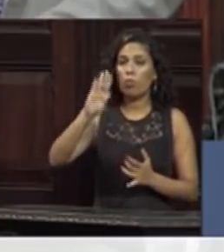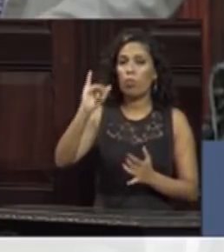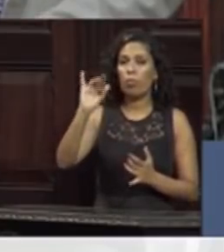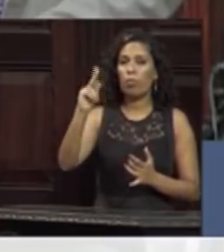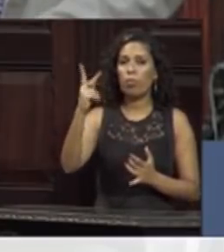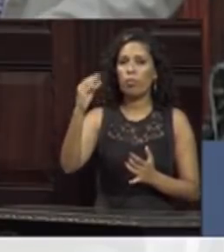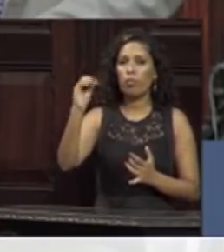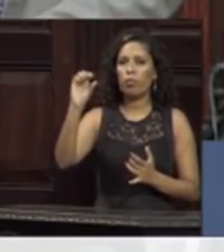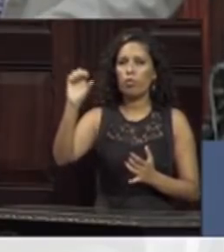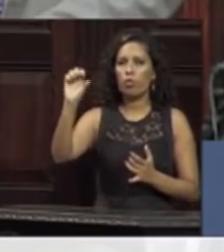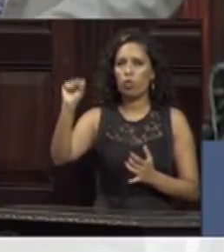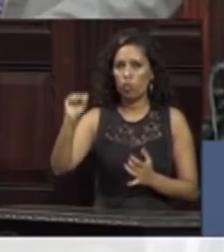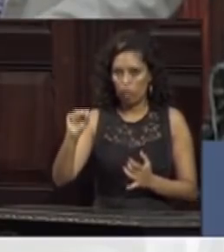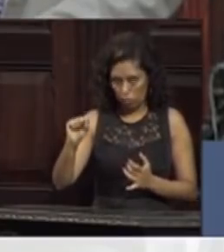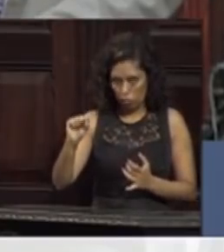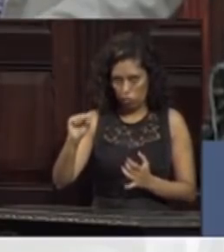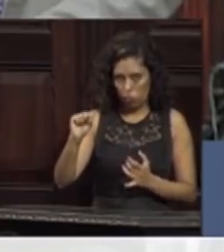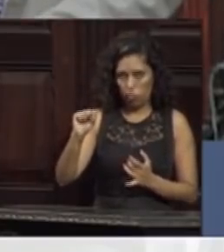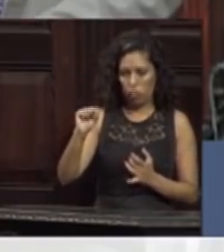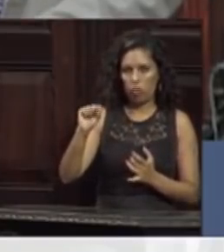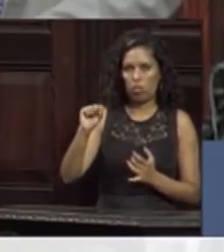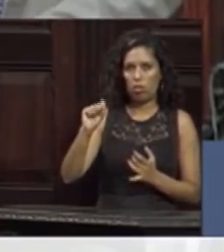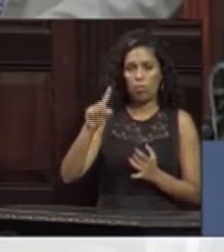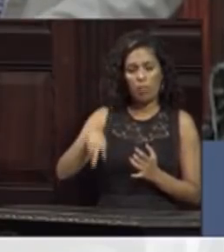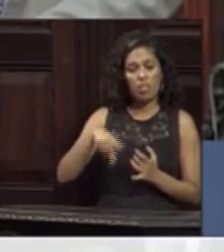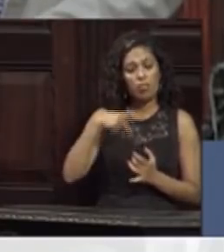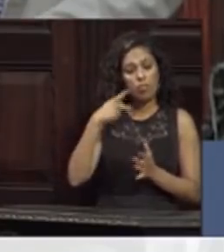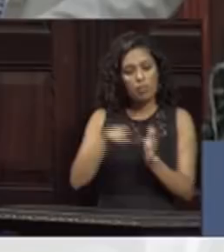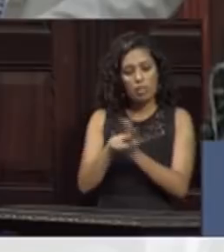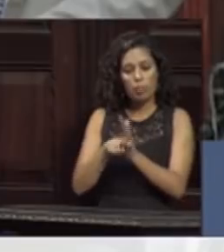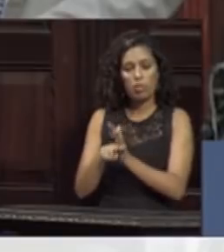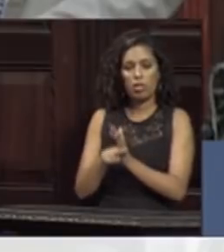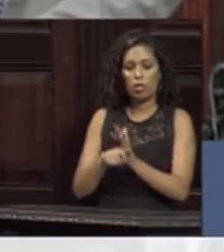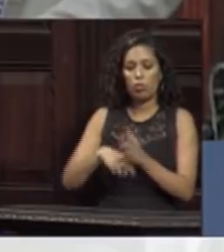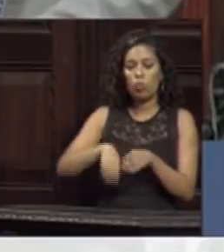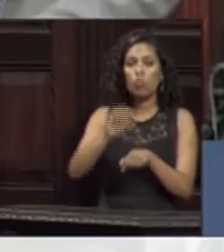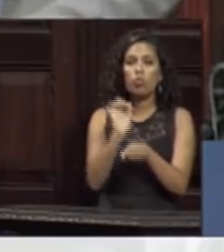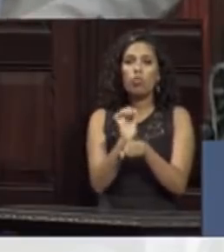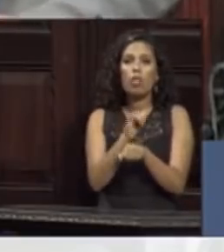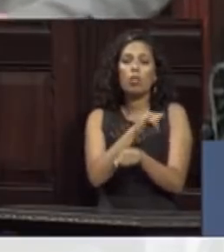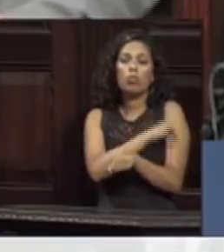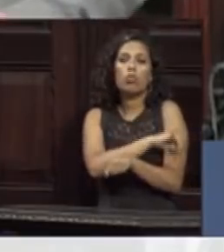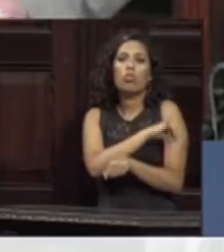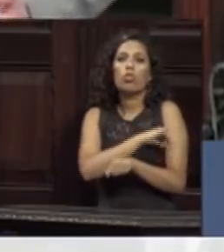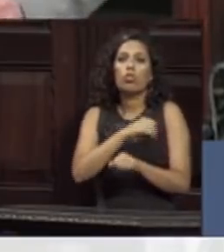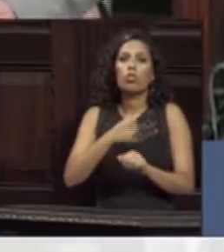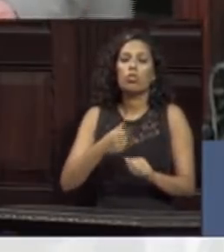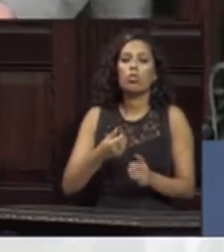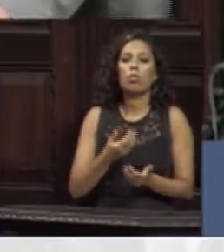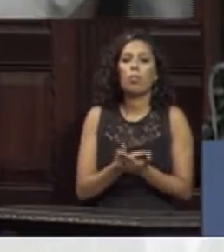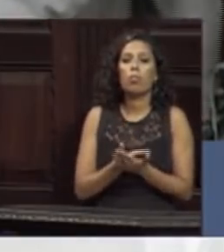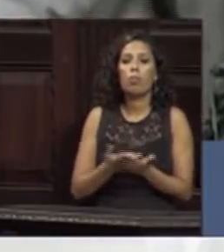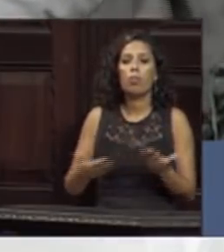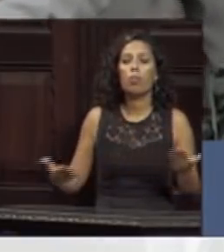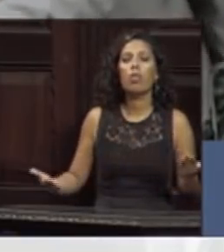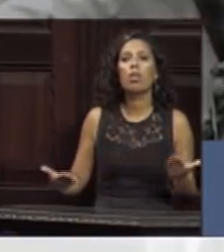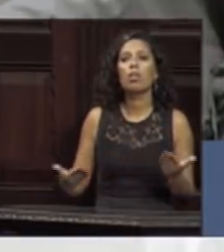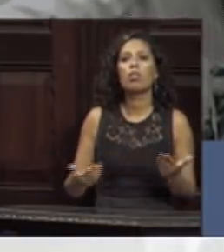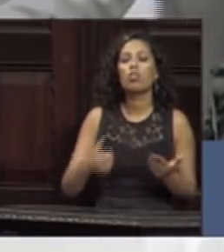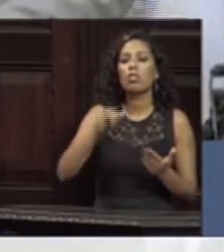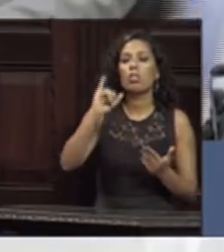abre mão de ICMS, o Estado abre mão de arrecadação, porque o governo federal, quando abre mão de PIS, FIS,